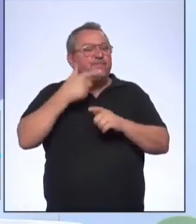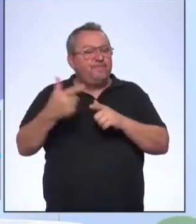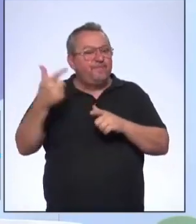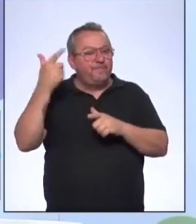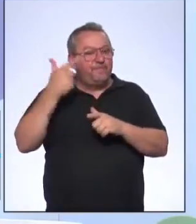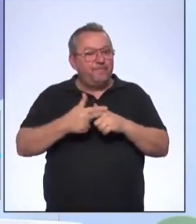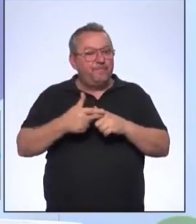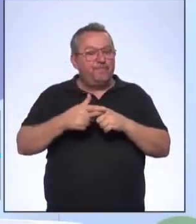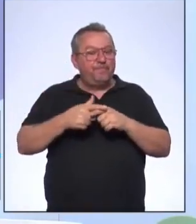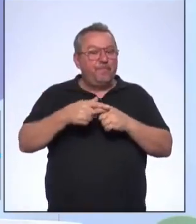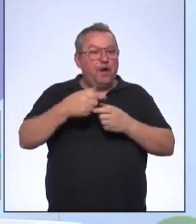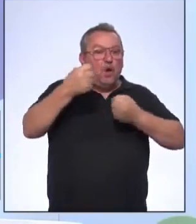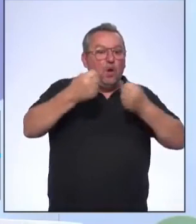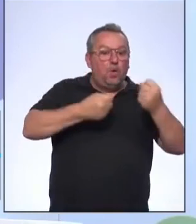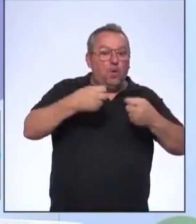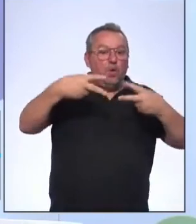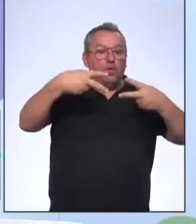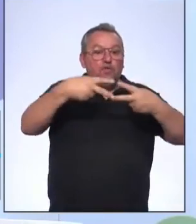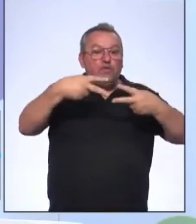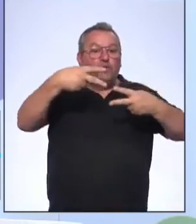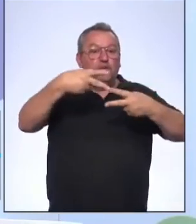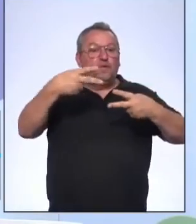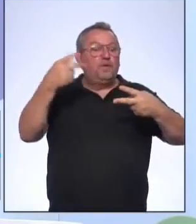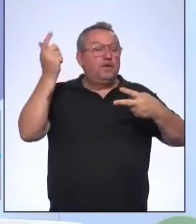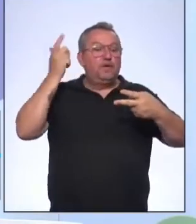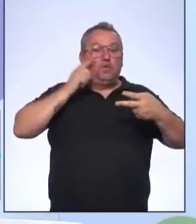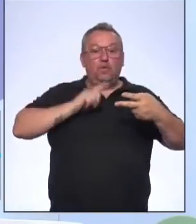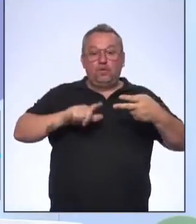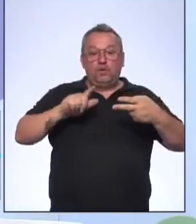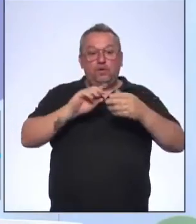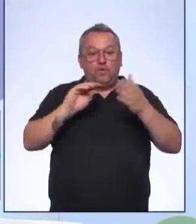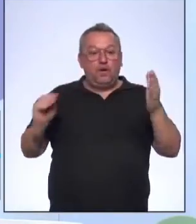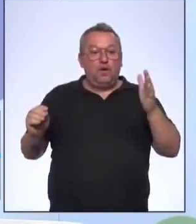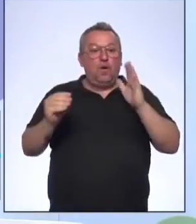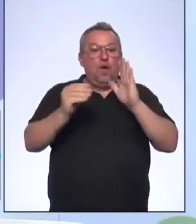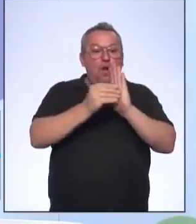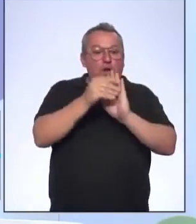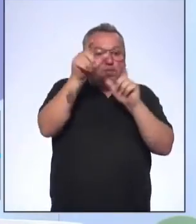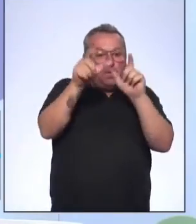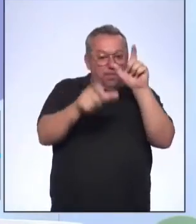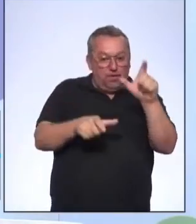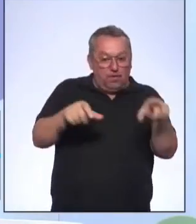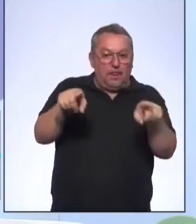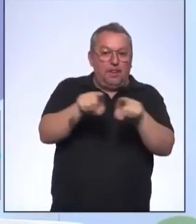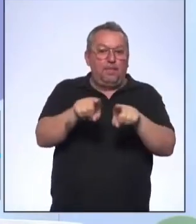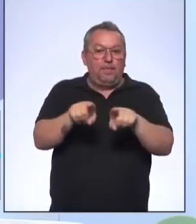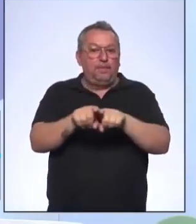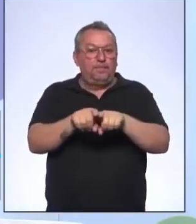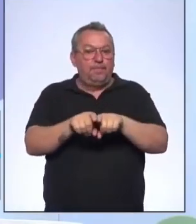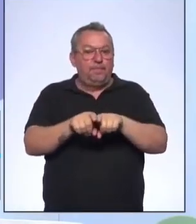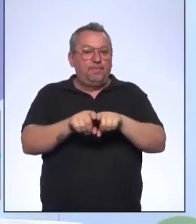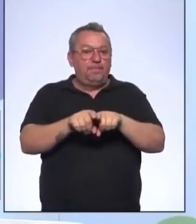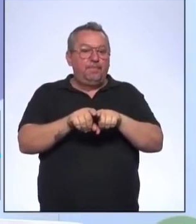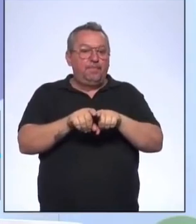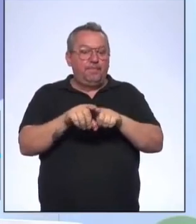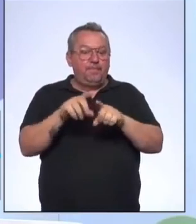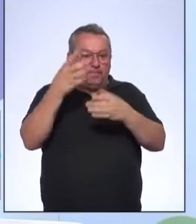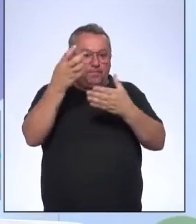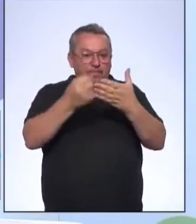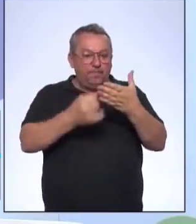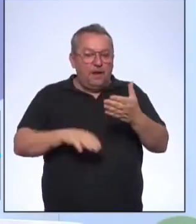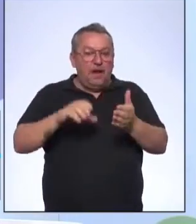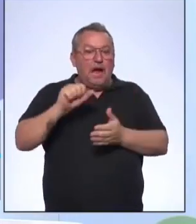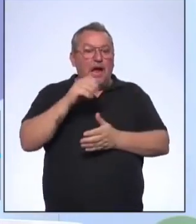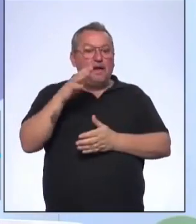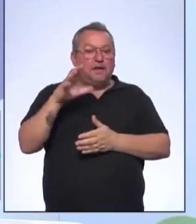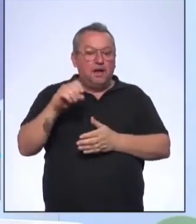com o rodízio, porque ele tinha que trabalhar e ele não conseguiu. Então, eu já coloco uma personagem ali também, né? E descrevem ações,